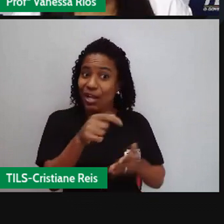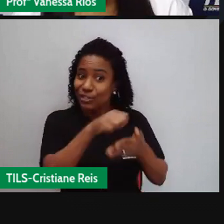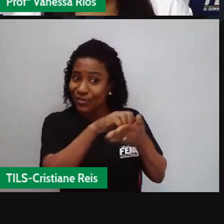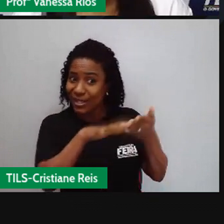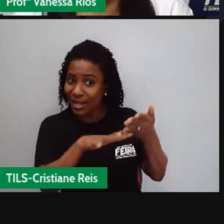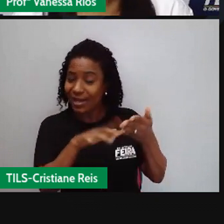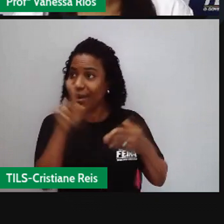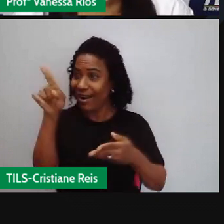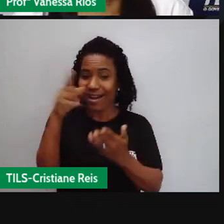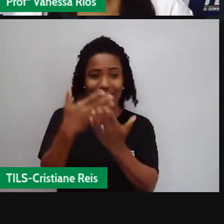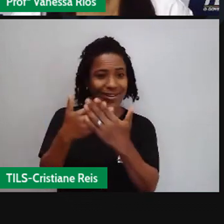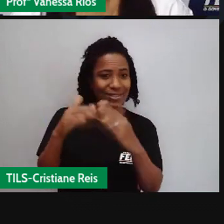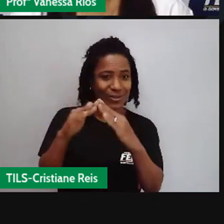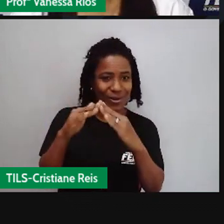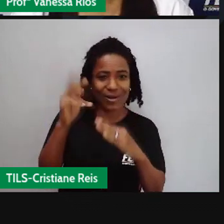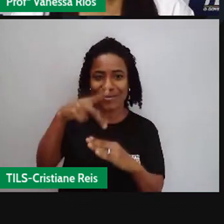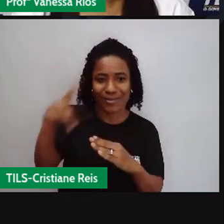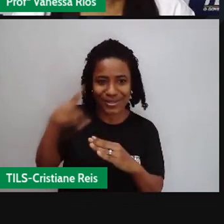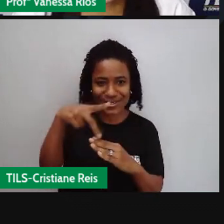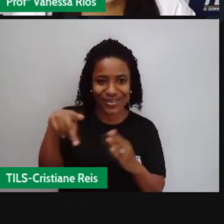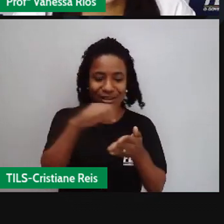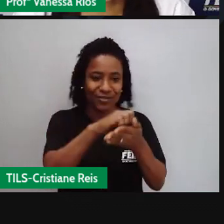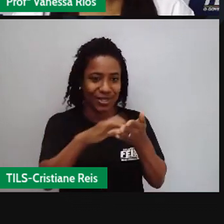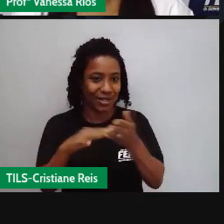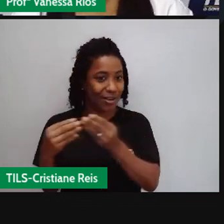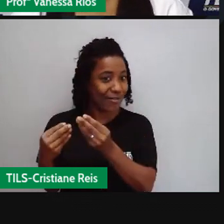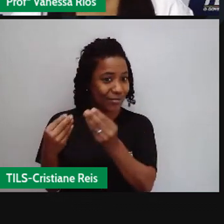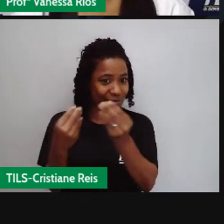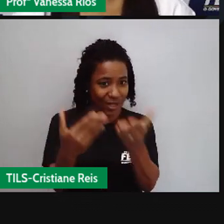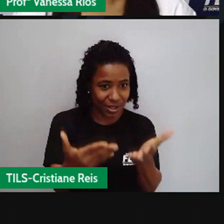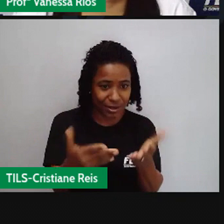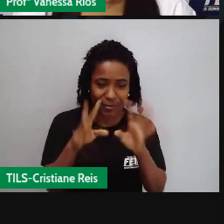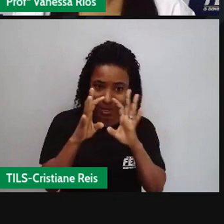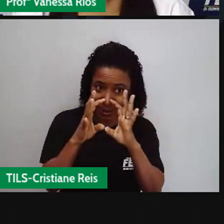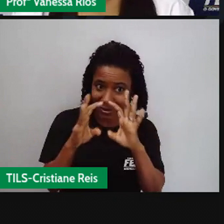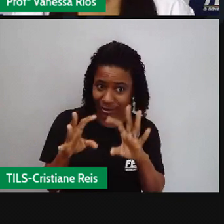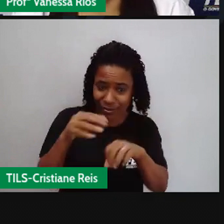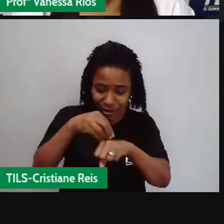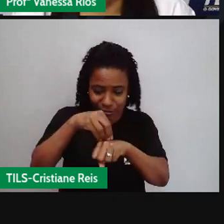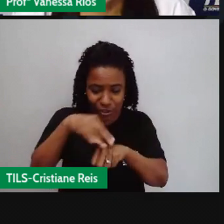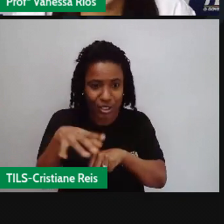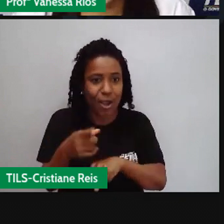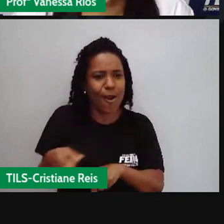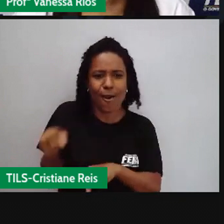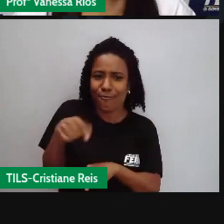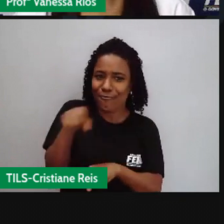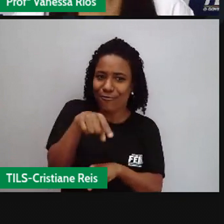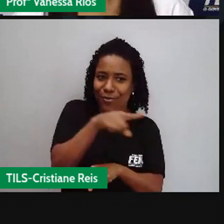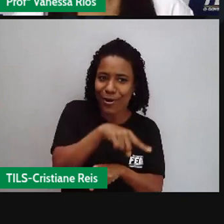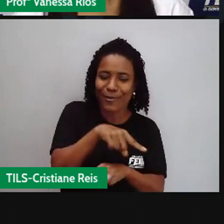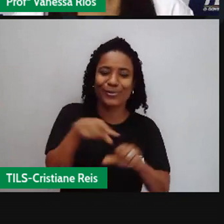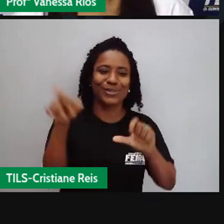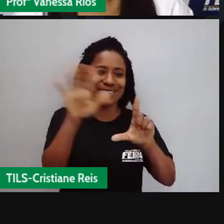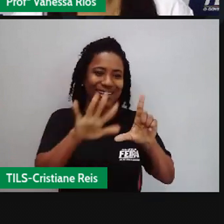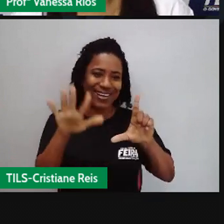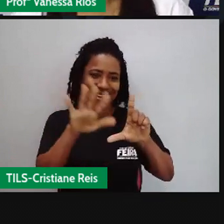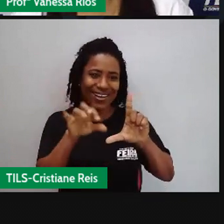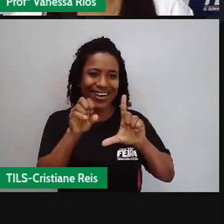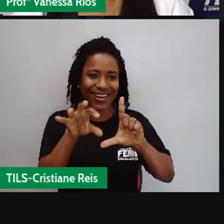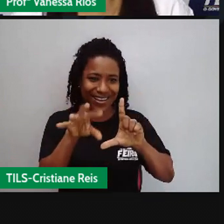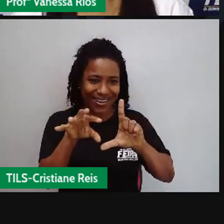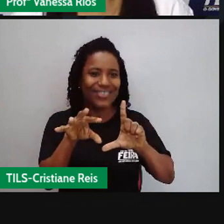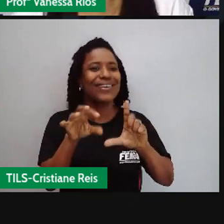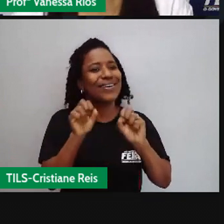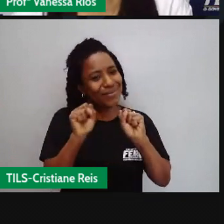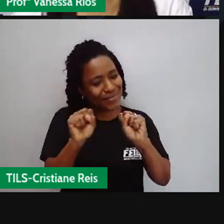preparou para dar continuidade. Preste atenção nas dicas, se quiser volte à aula, anote, né, aquilo que achou importante e a